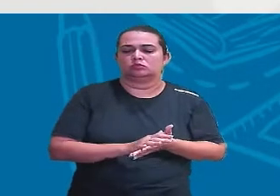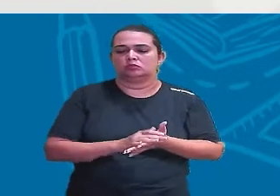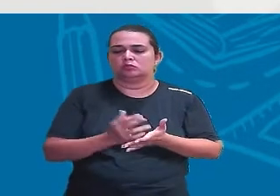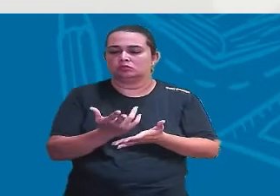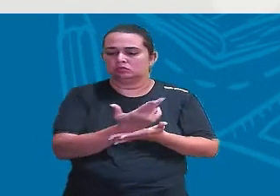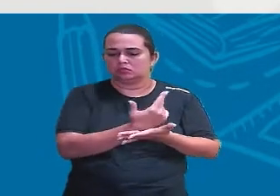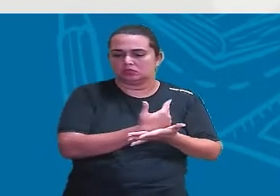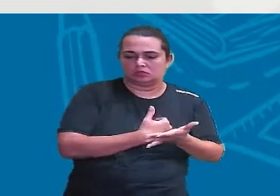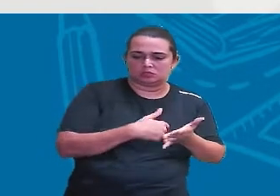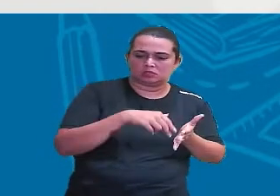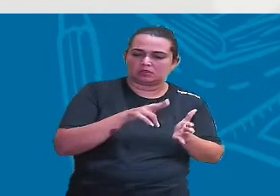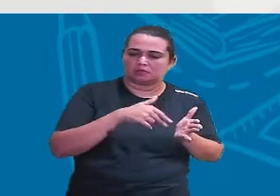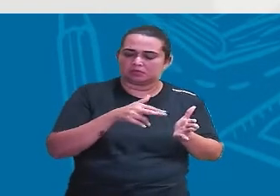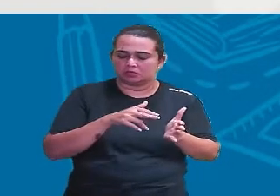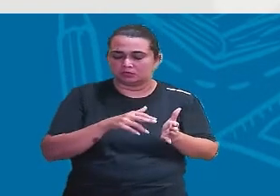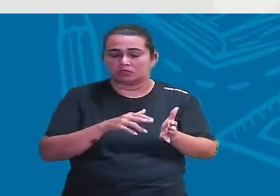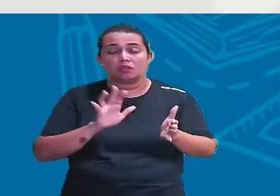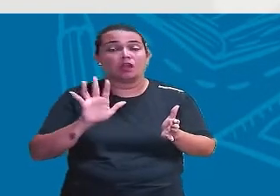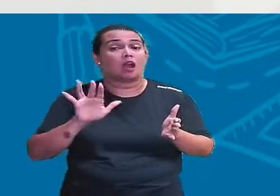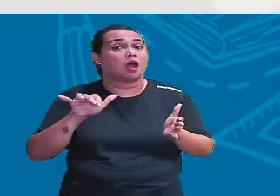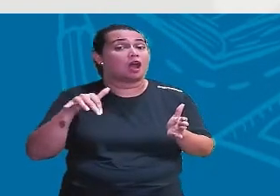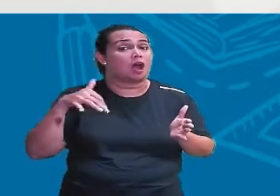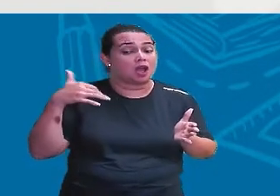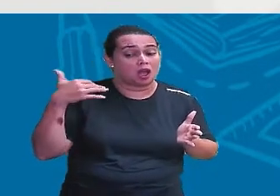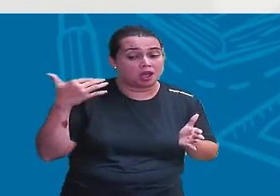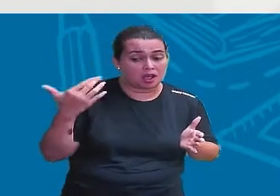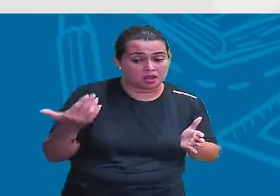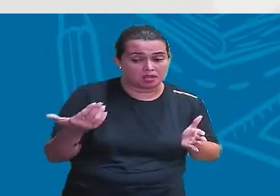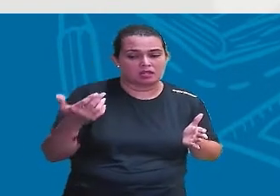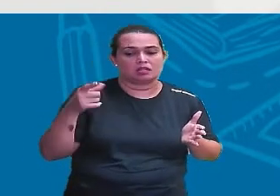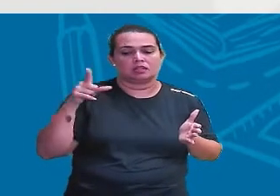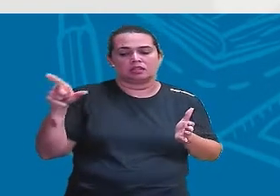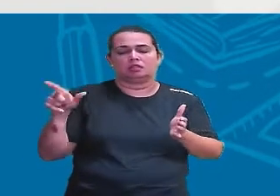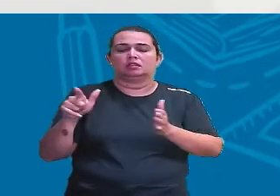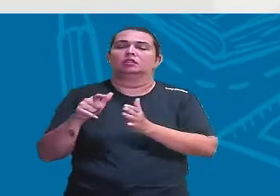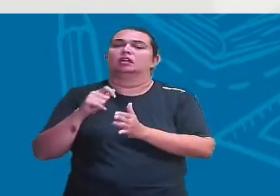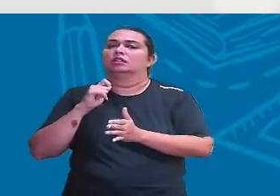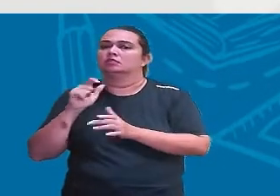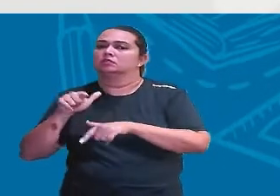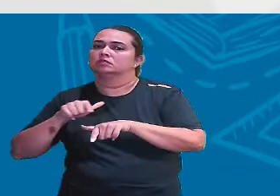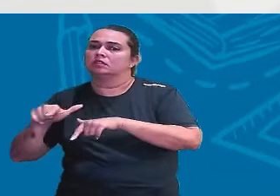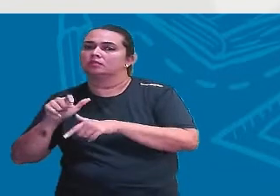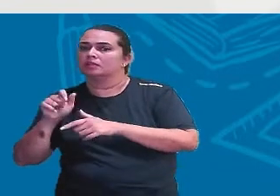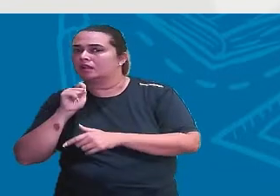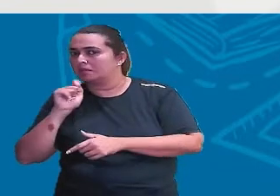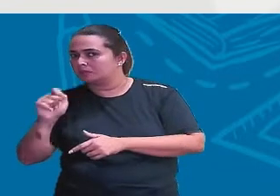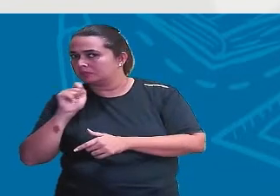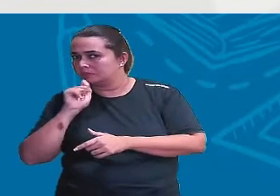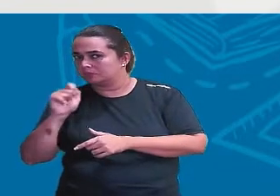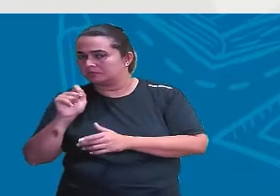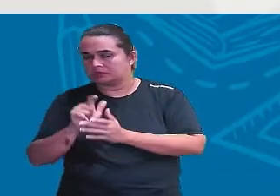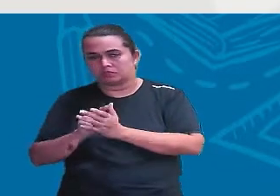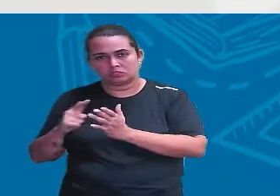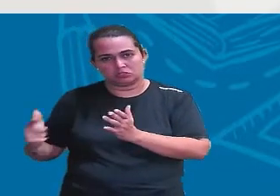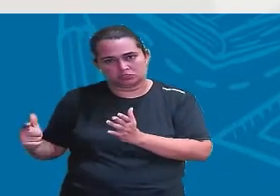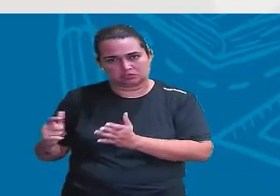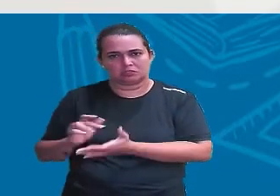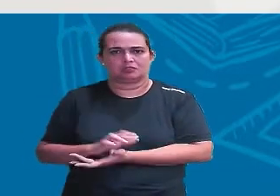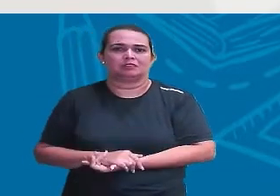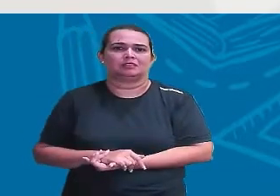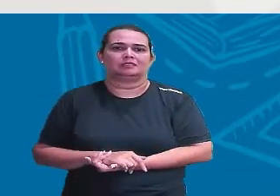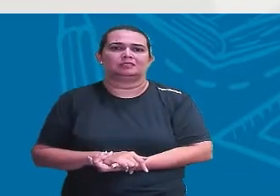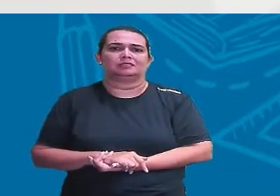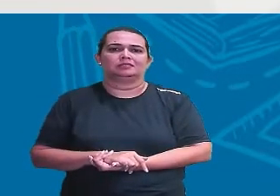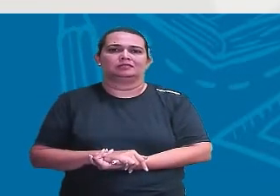o Ziraldo é autor, cartunista e pintor. Além disso, olha o acréscimo aí de informação. Ele